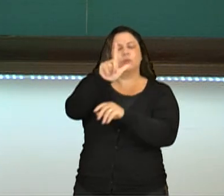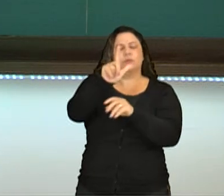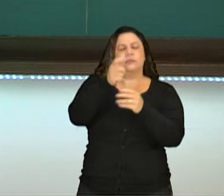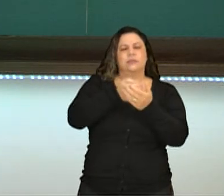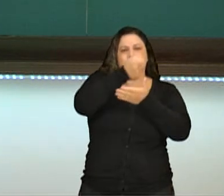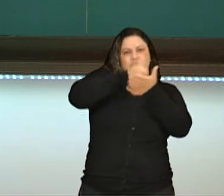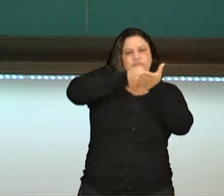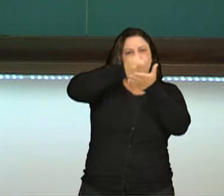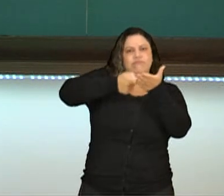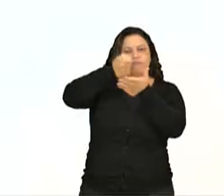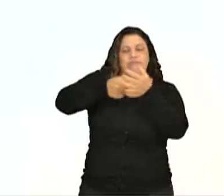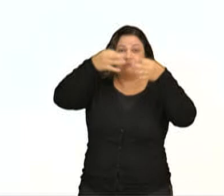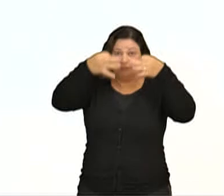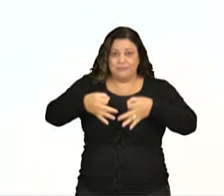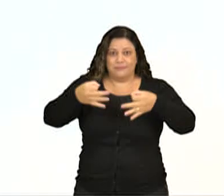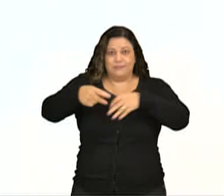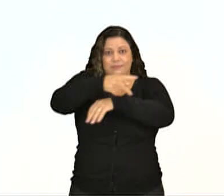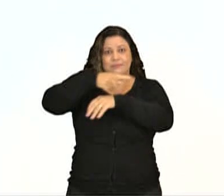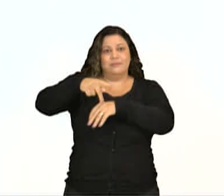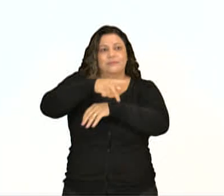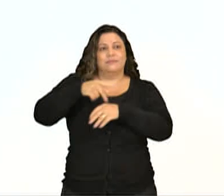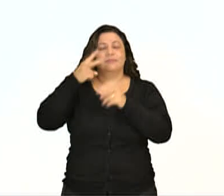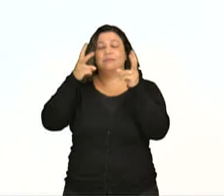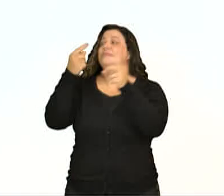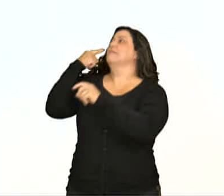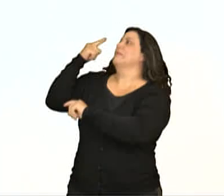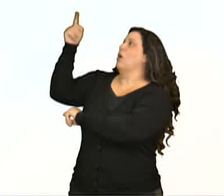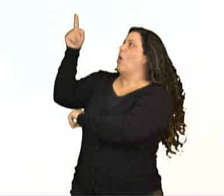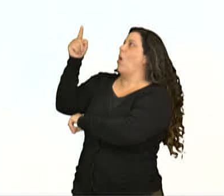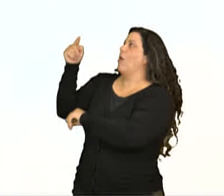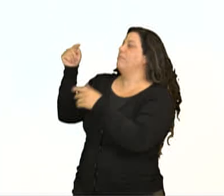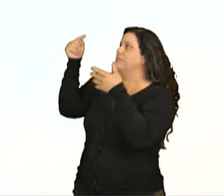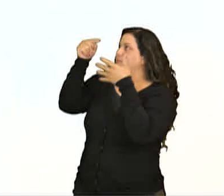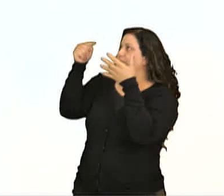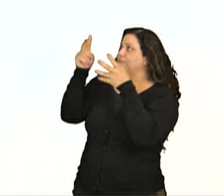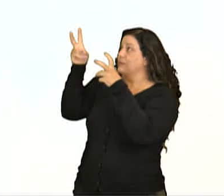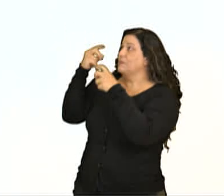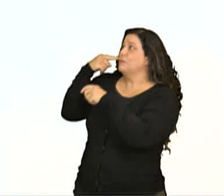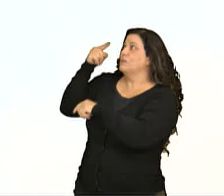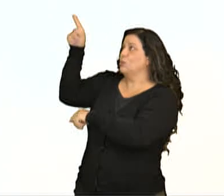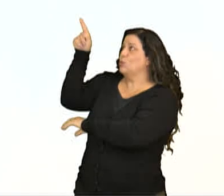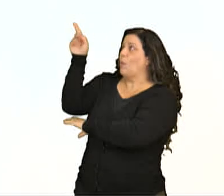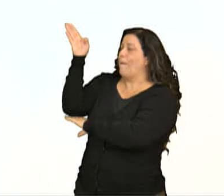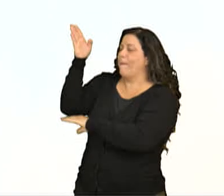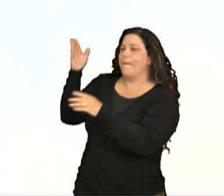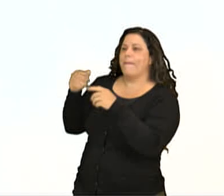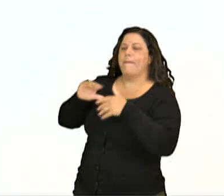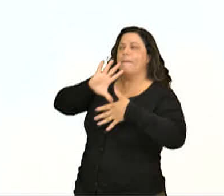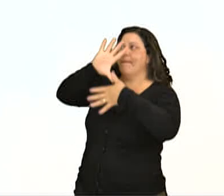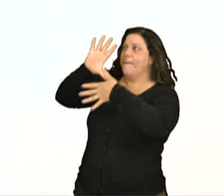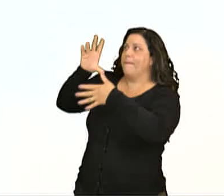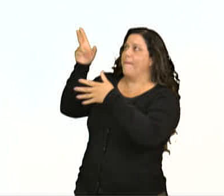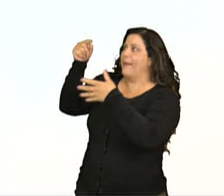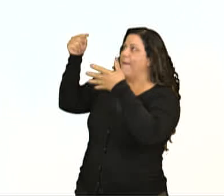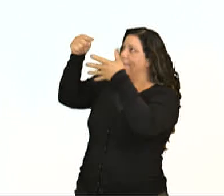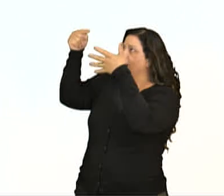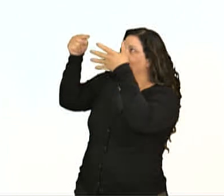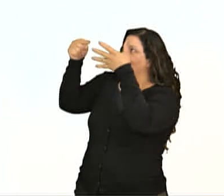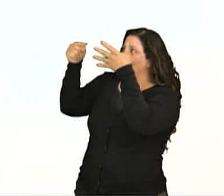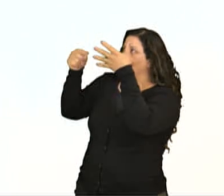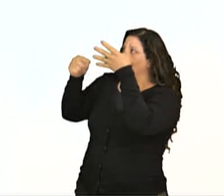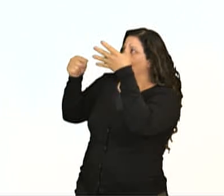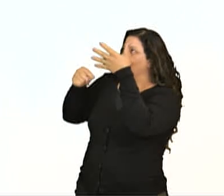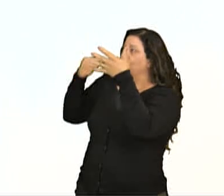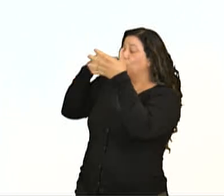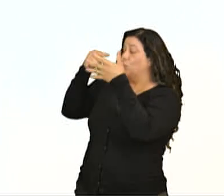anotar corretamente os países. Turquia, Síria, Catar,